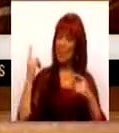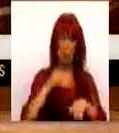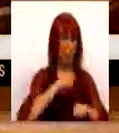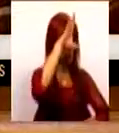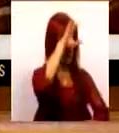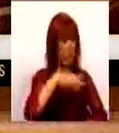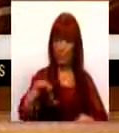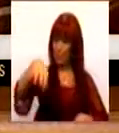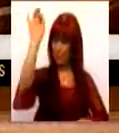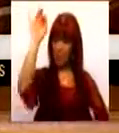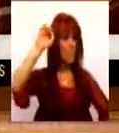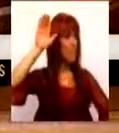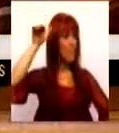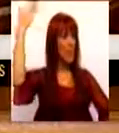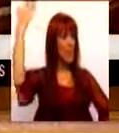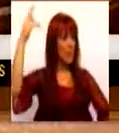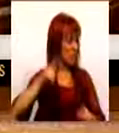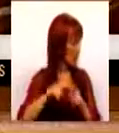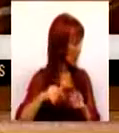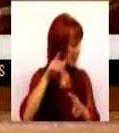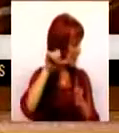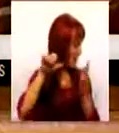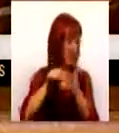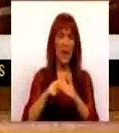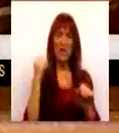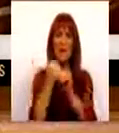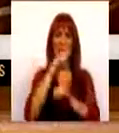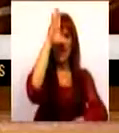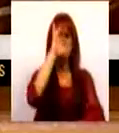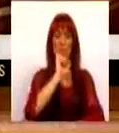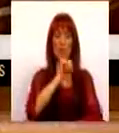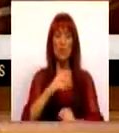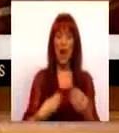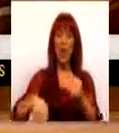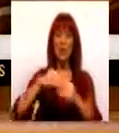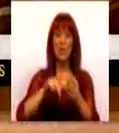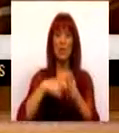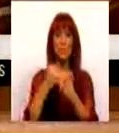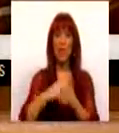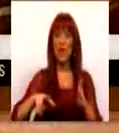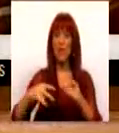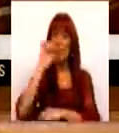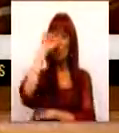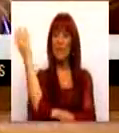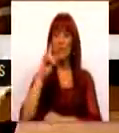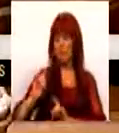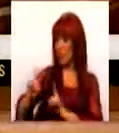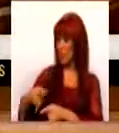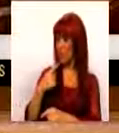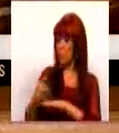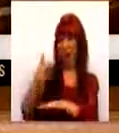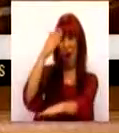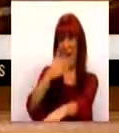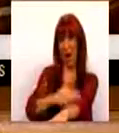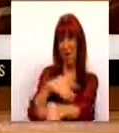legislatura elegemos como prioridade, são centrais na ação governativa. Completámos a reforma da floresta, que tínhamos lançado muito antes